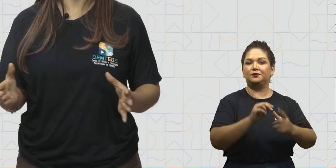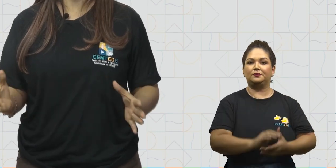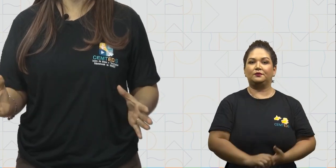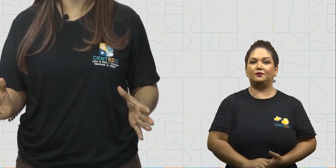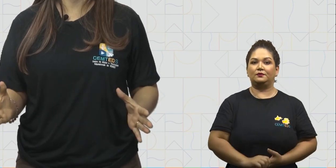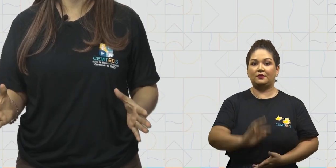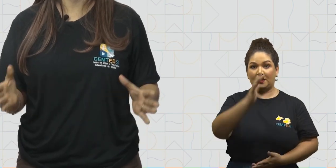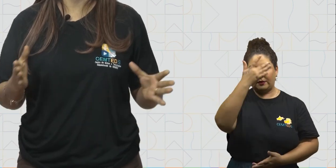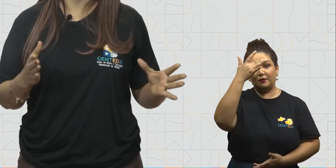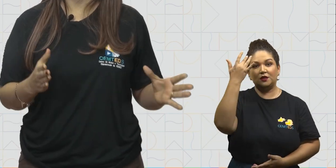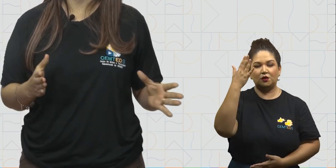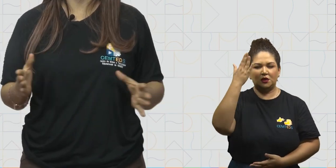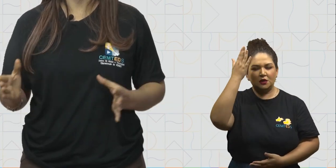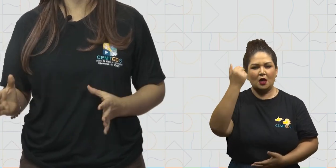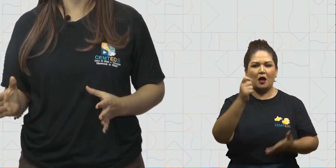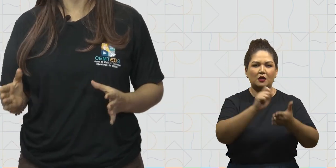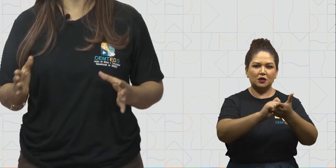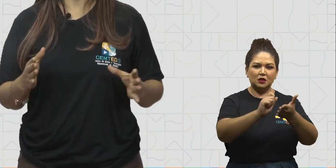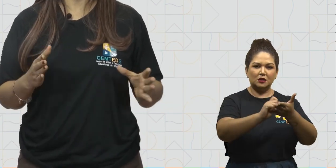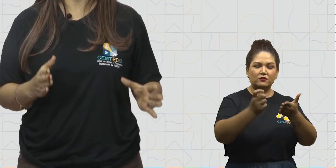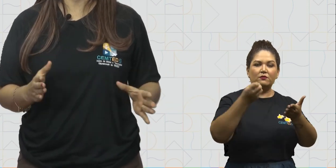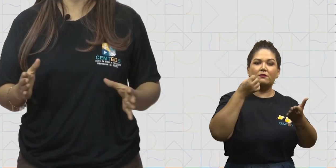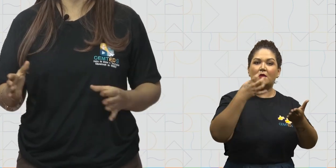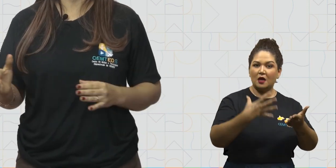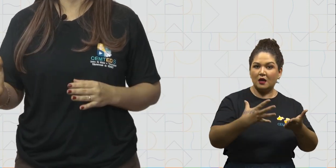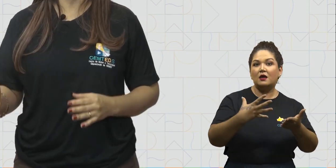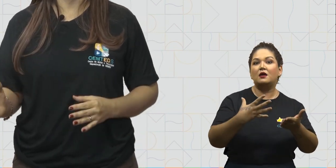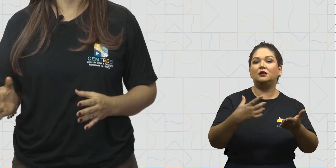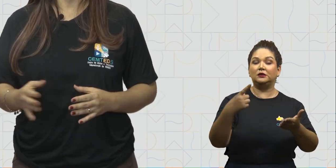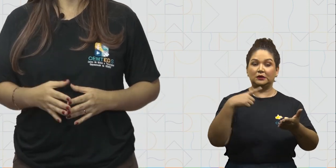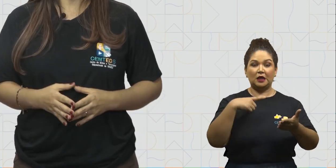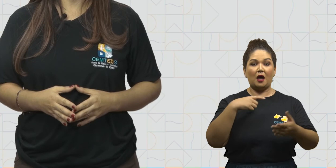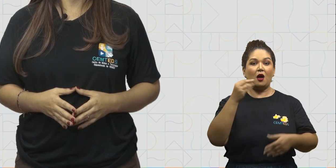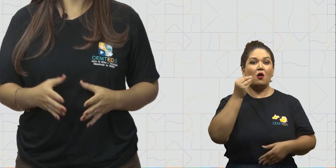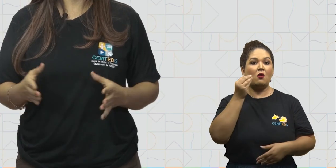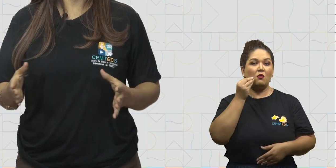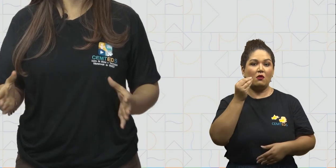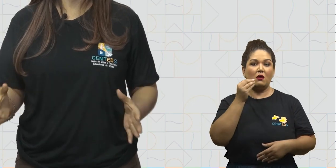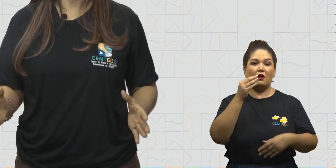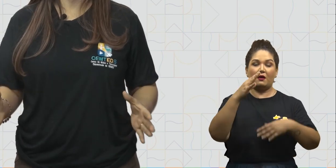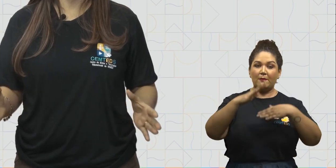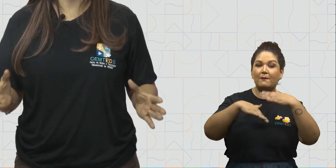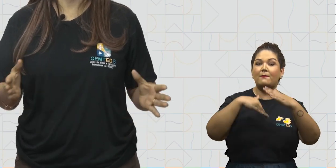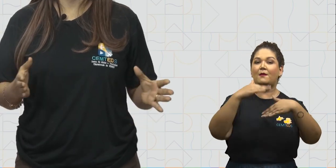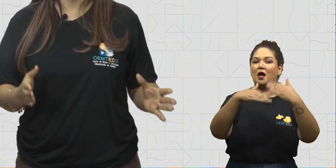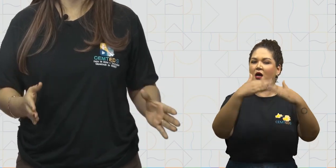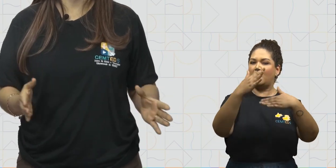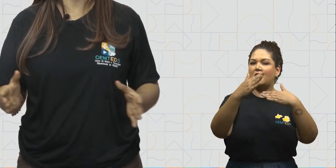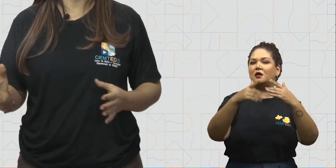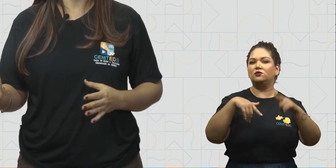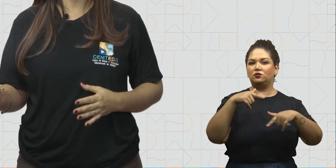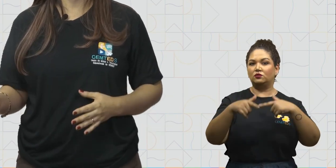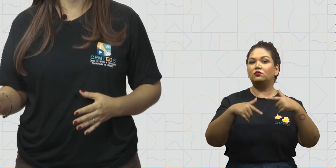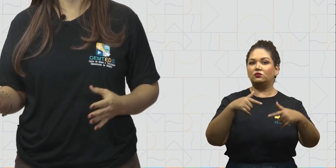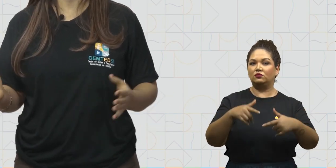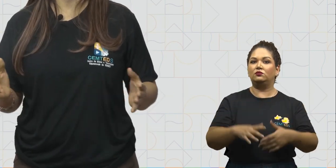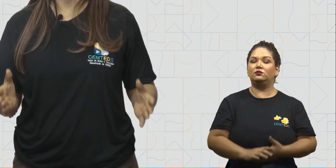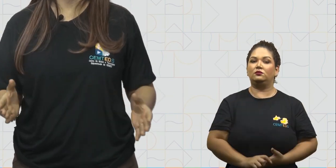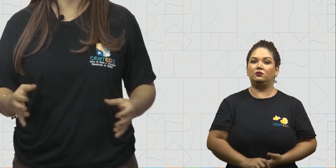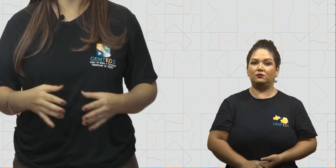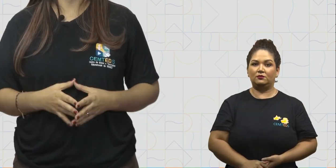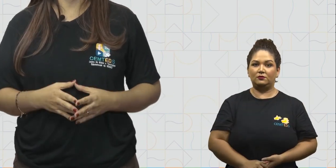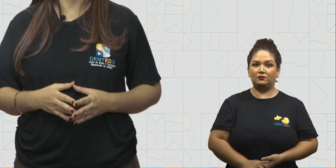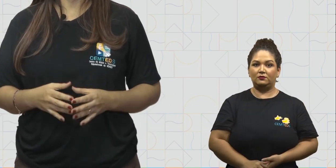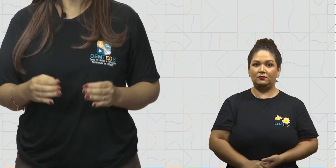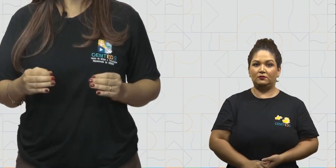comunicar. Indivíduos que a dominam e se expressam bem têm mais oportunidades, sucesso profissional